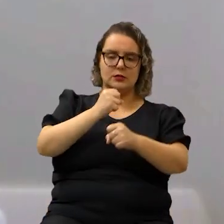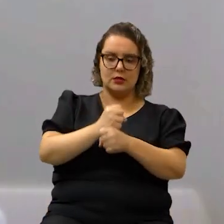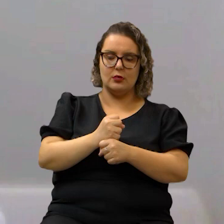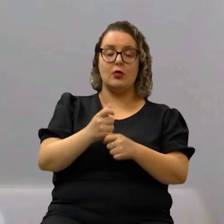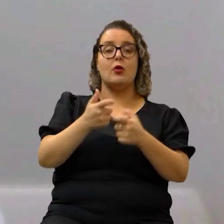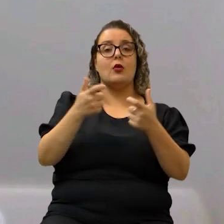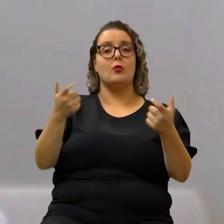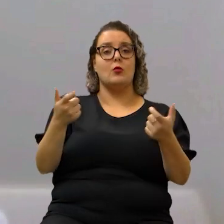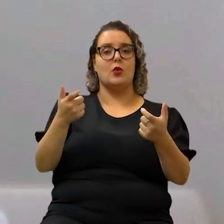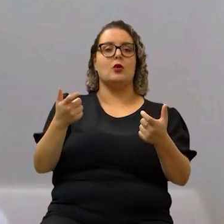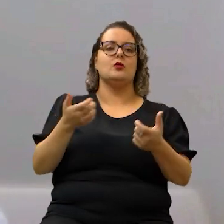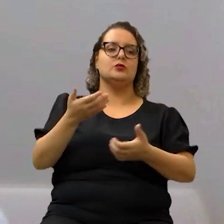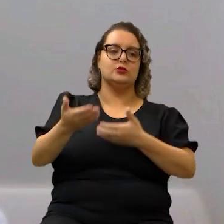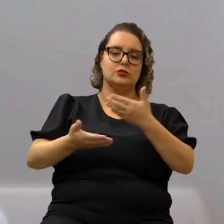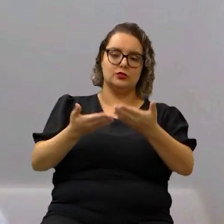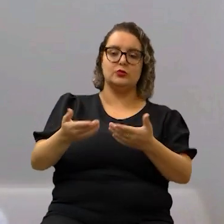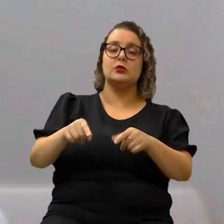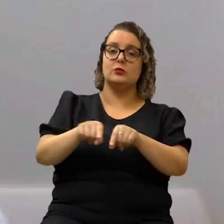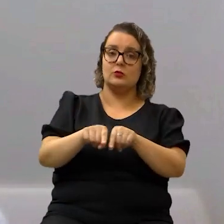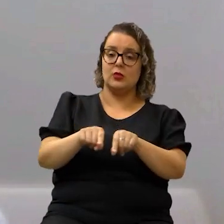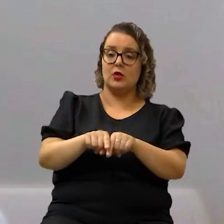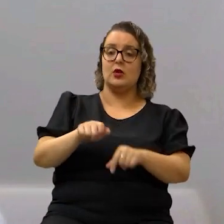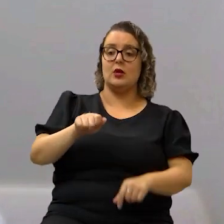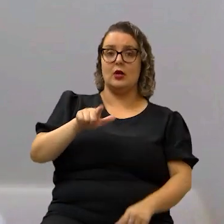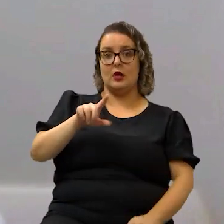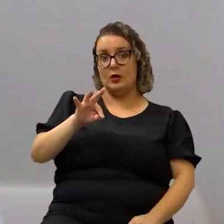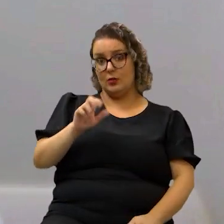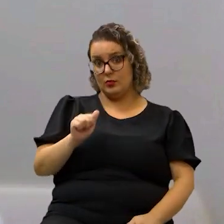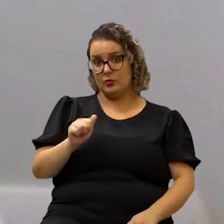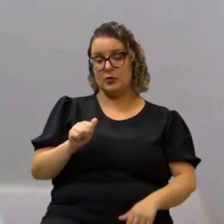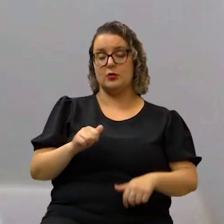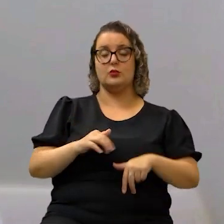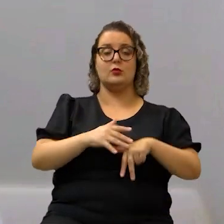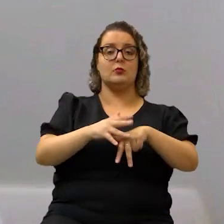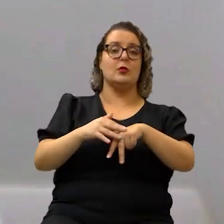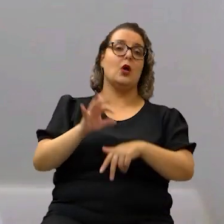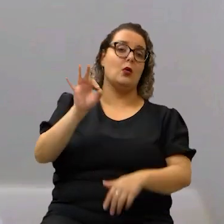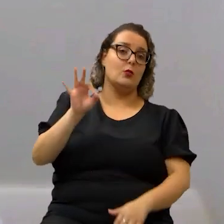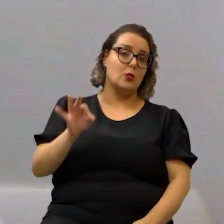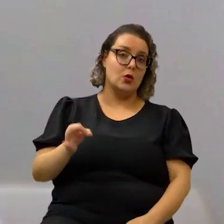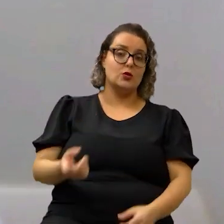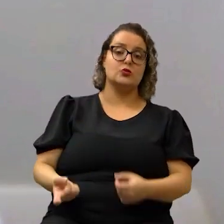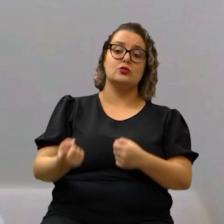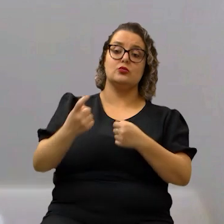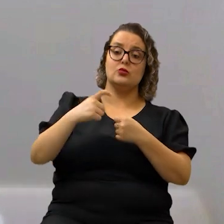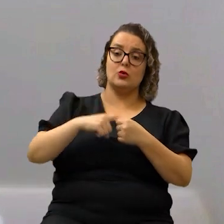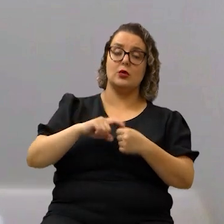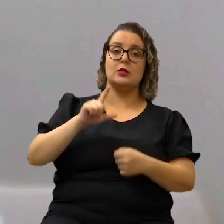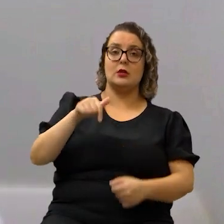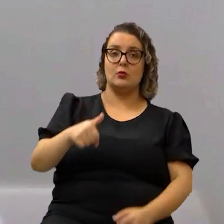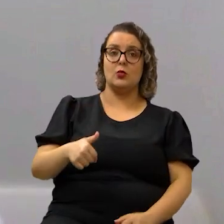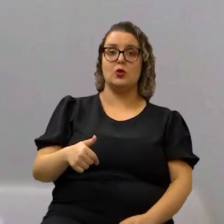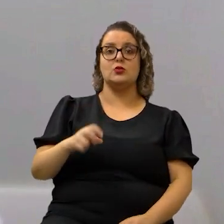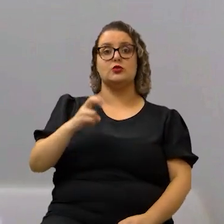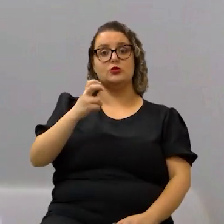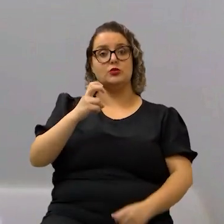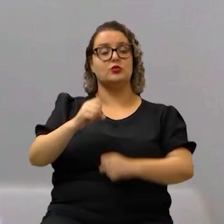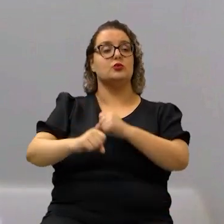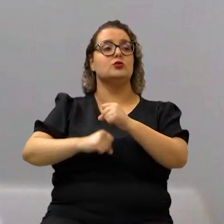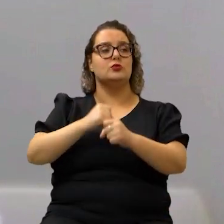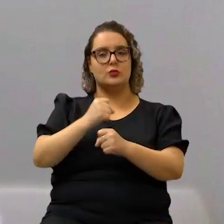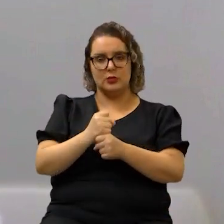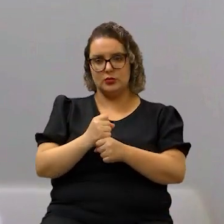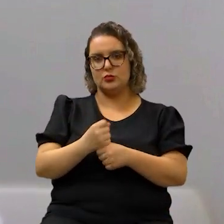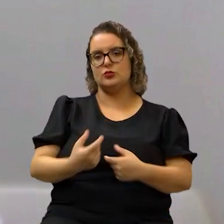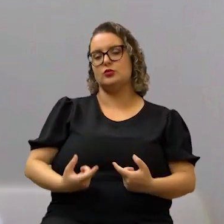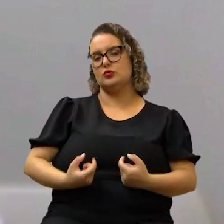5 anos, que a maior parte dos serviços, inclusive, dá alta para o paciente, porque a chance de que um câncer volte após o quinto ano do